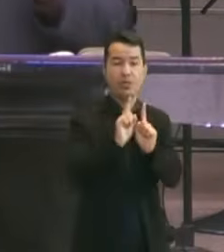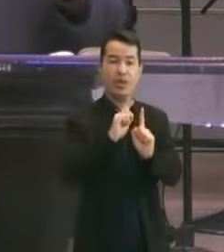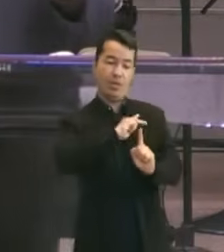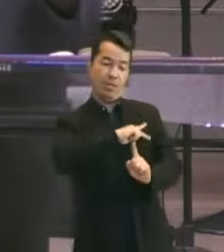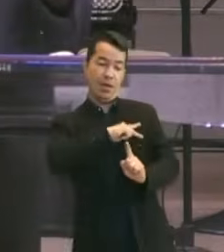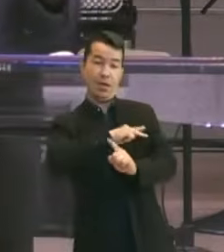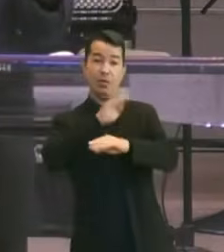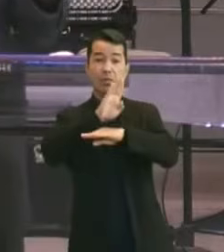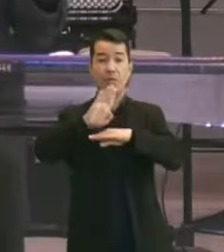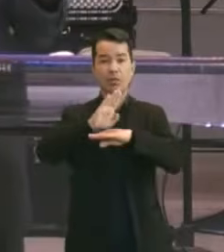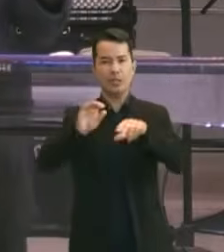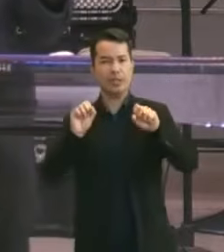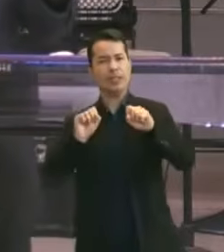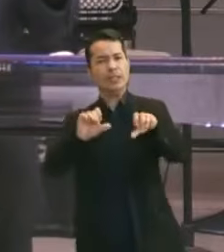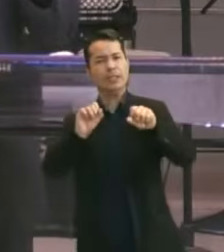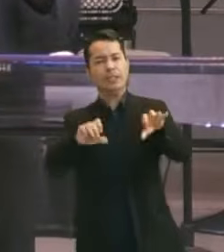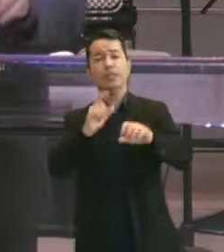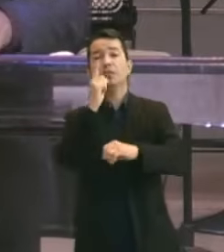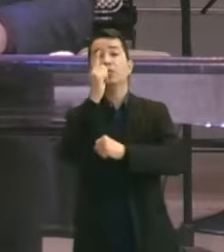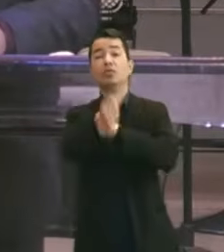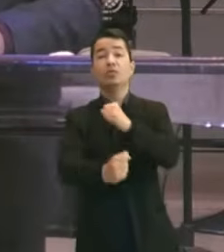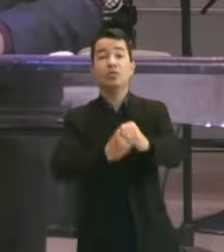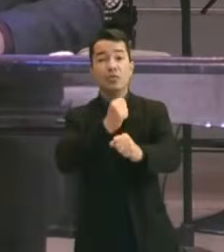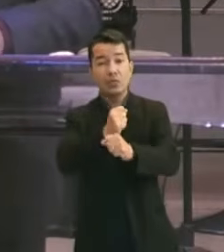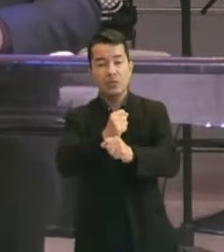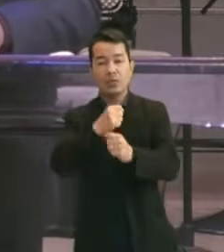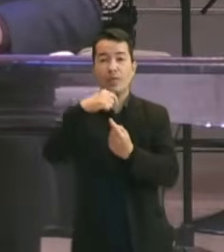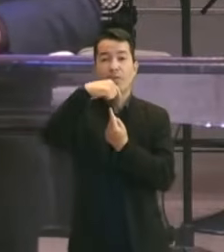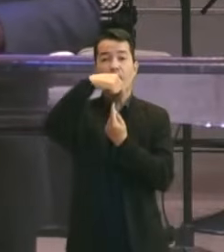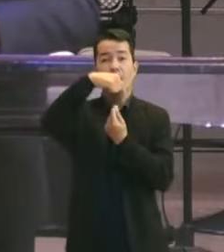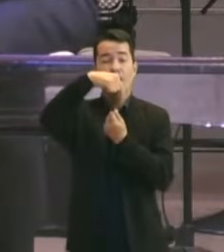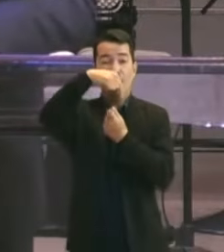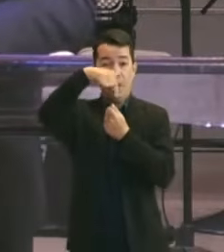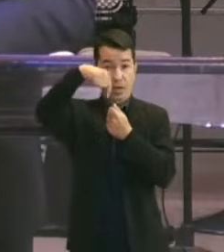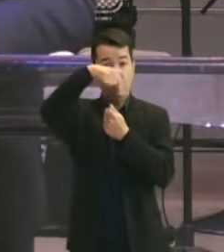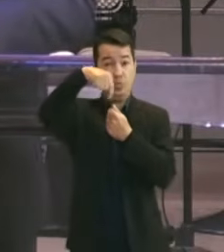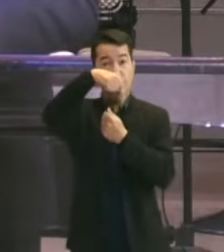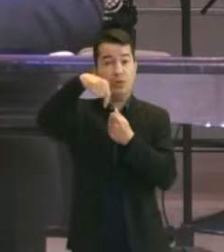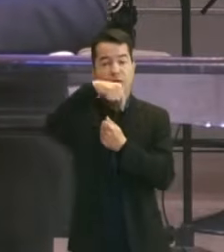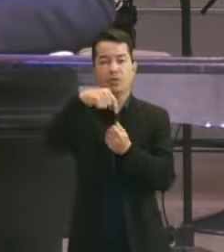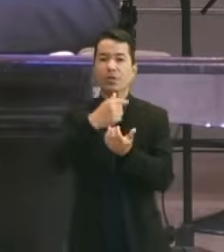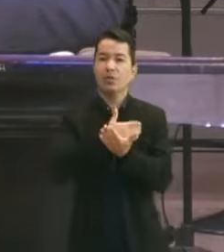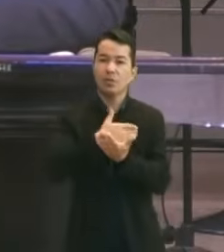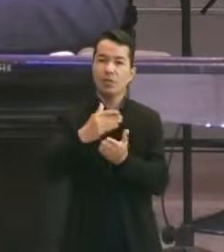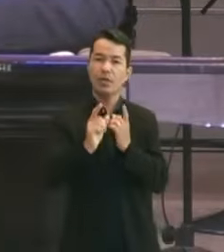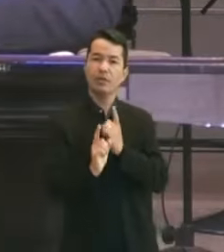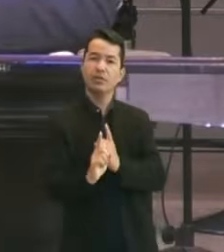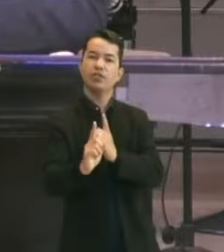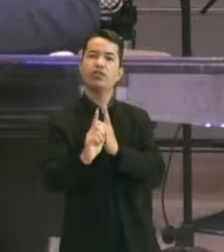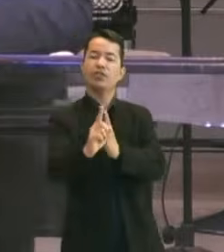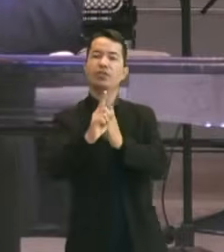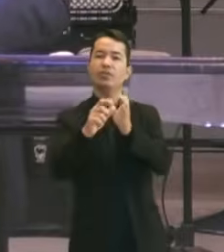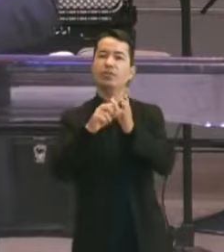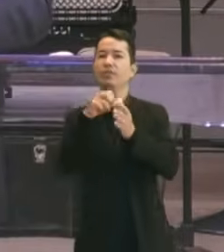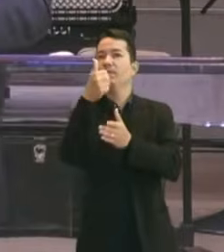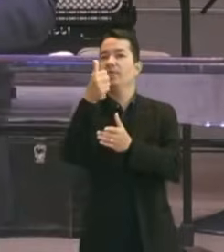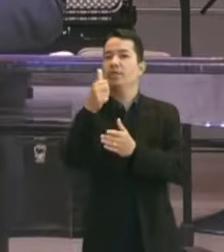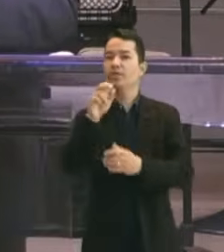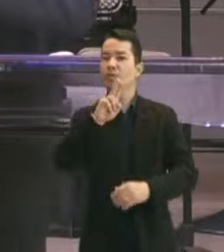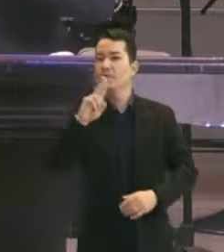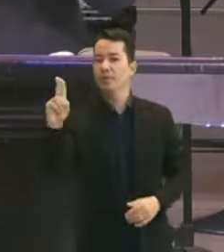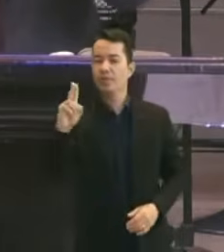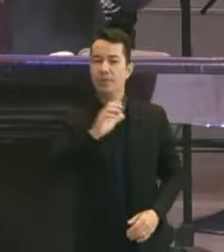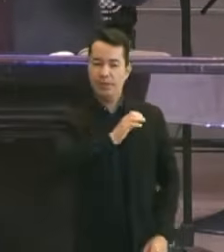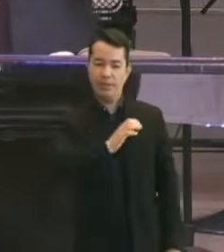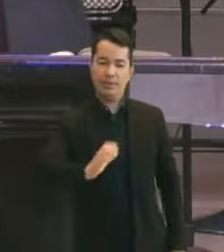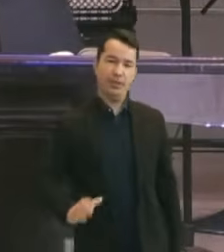ensinaram numerosa multidão. Em Antioquia, foram os discípulos pela primeira vez chamados cristãos.